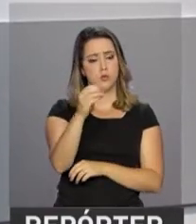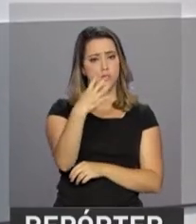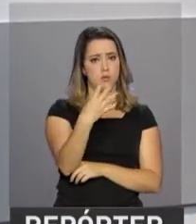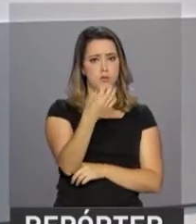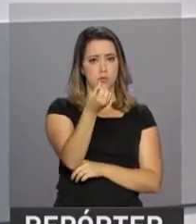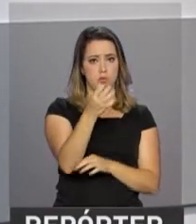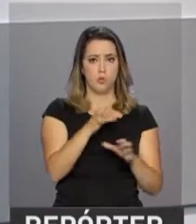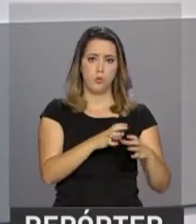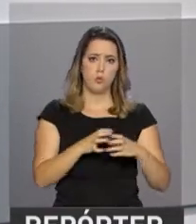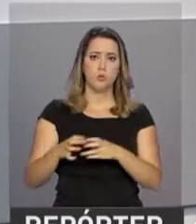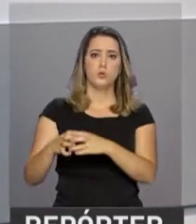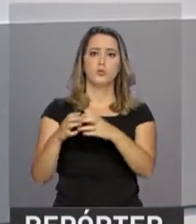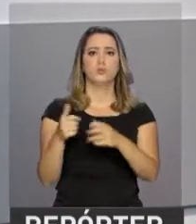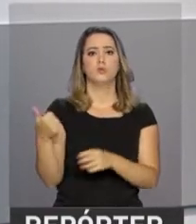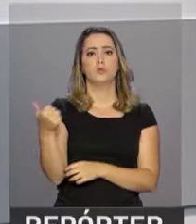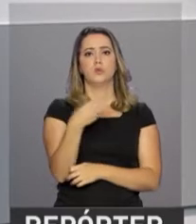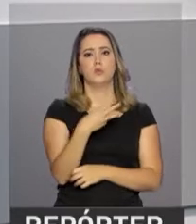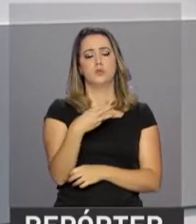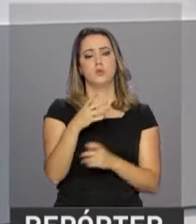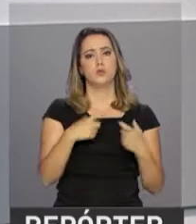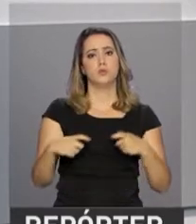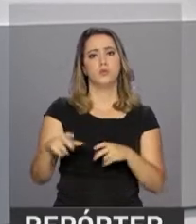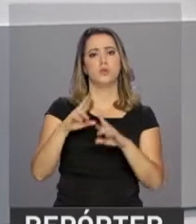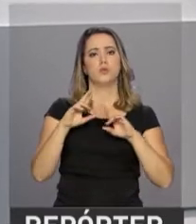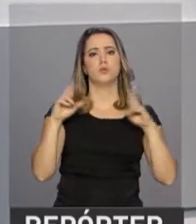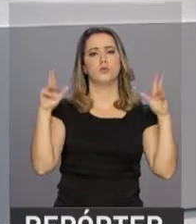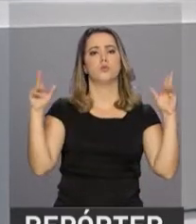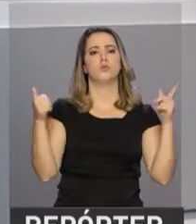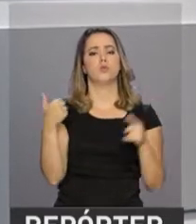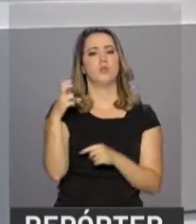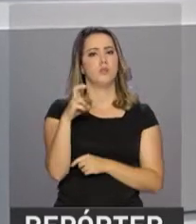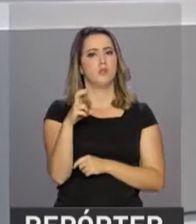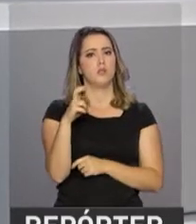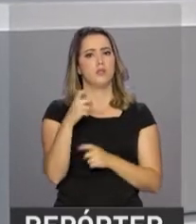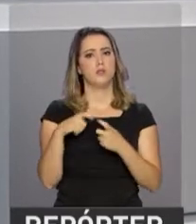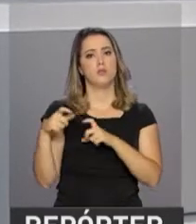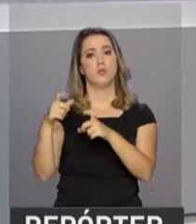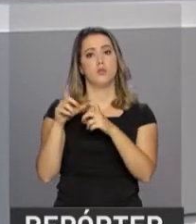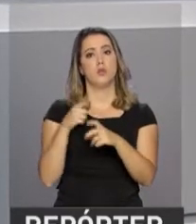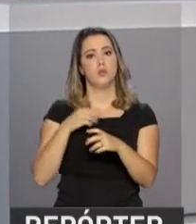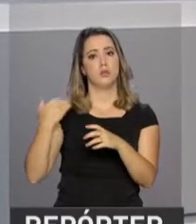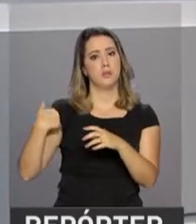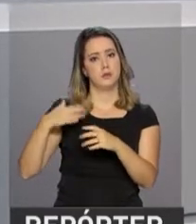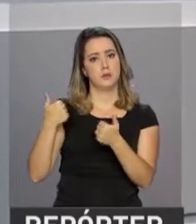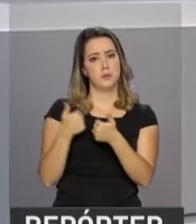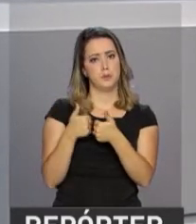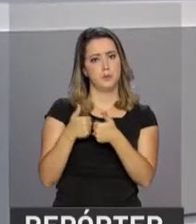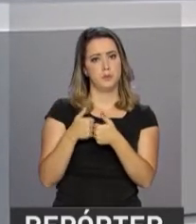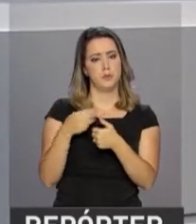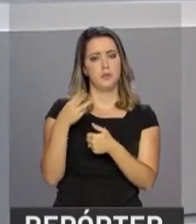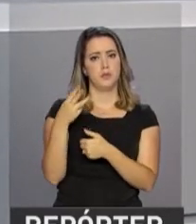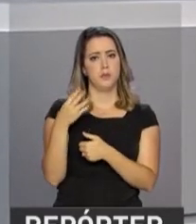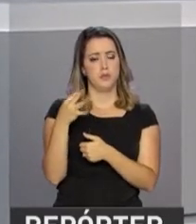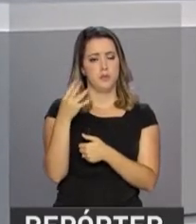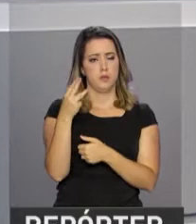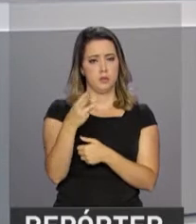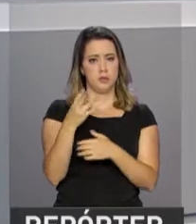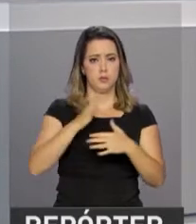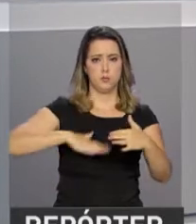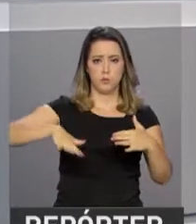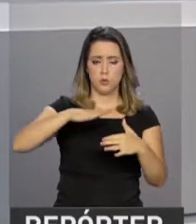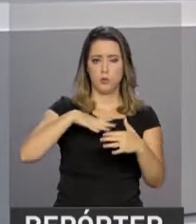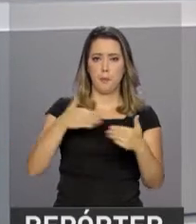846 blocos de 13 bacias e 15 áreas com acumulações marginais em três bacias terrestres